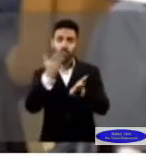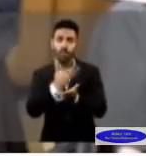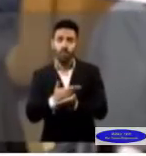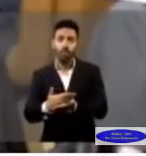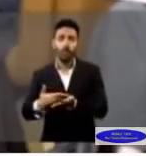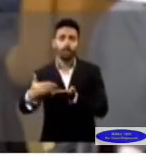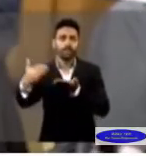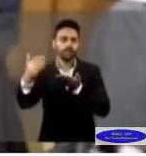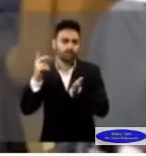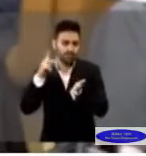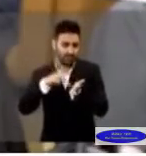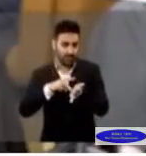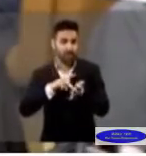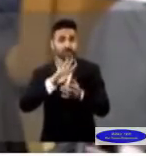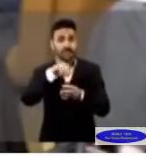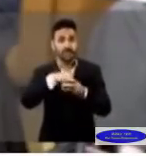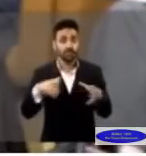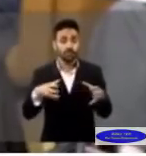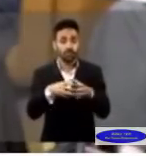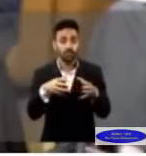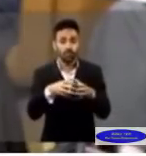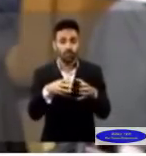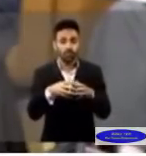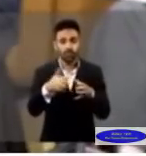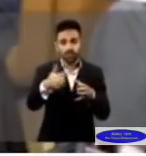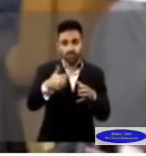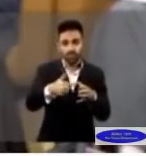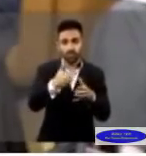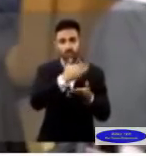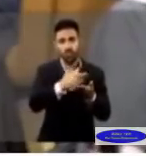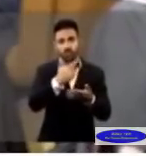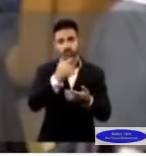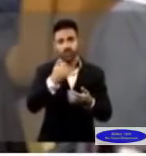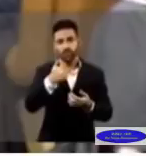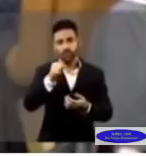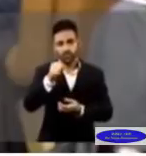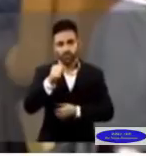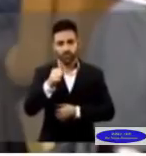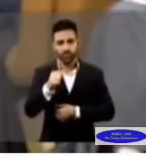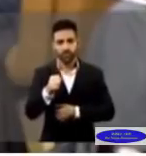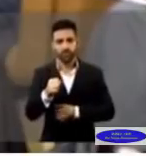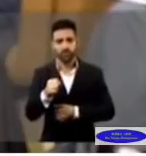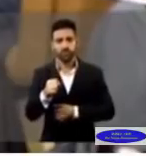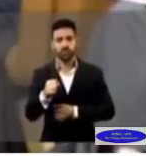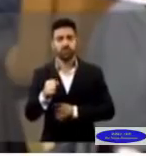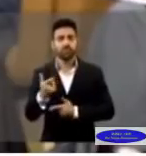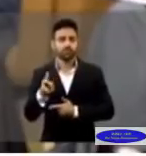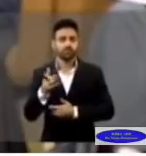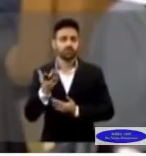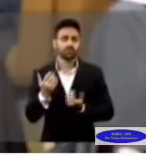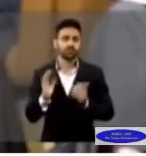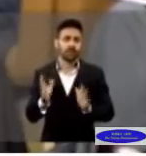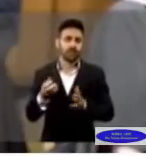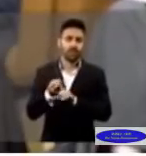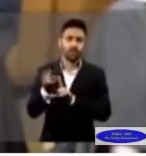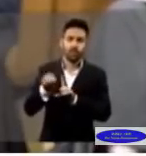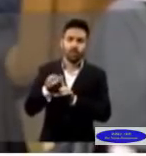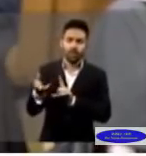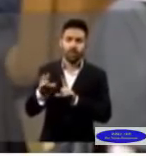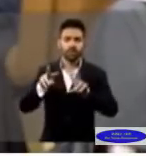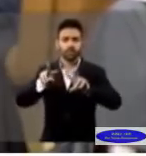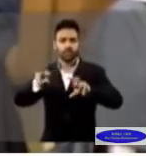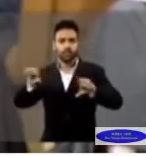de enganar o público, de desinformar a sociedade. Há pelo menos 20 anos, senhor presidente, pelo menos 20